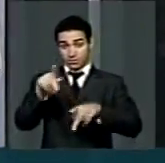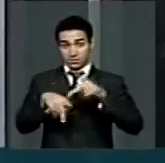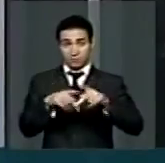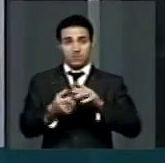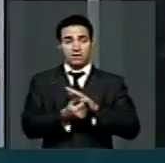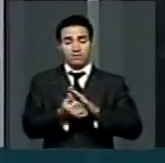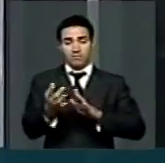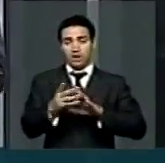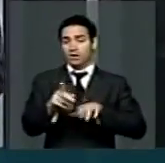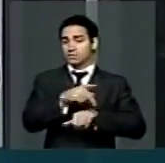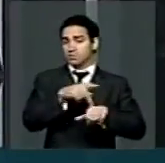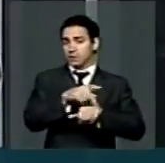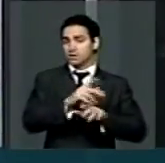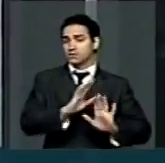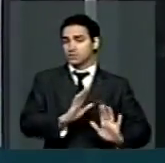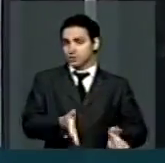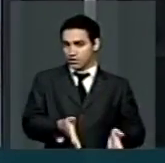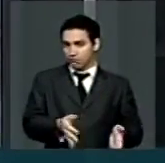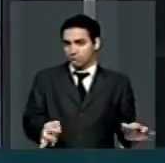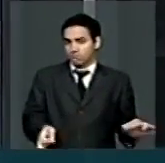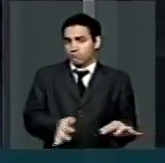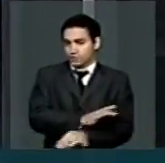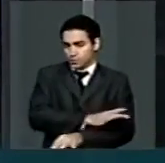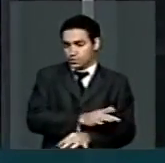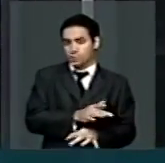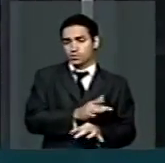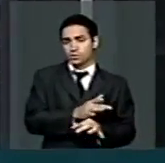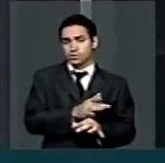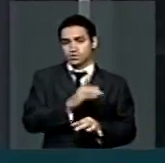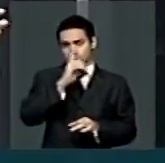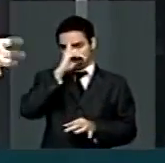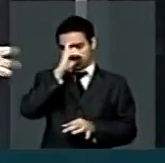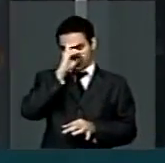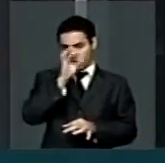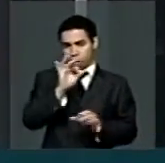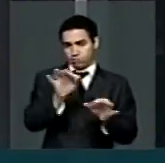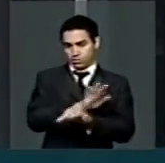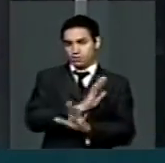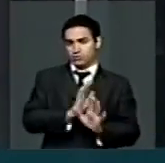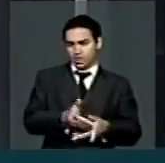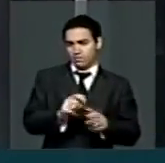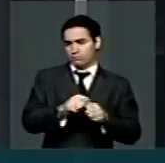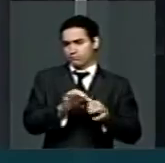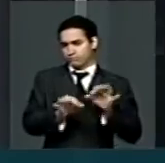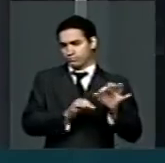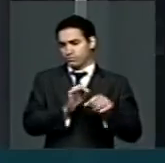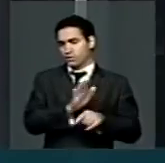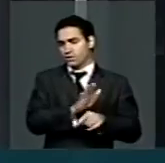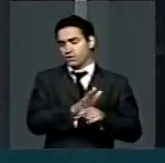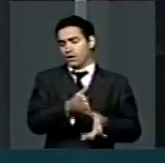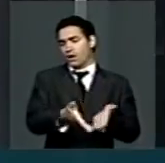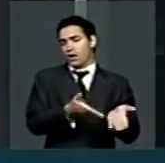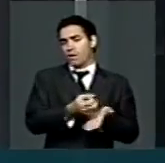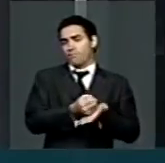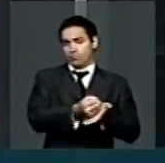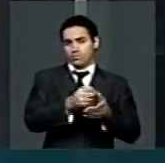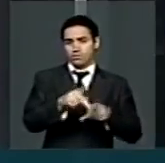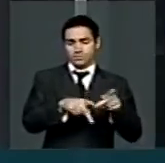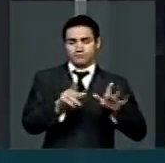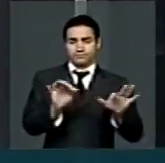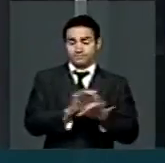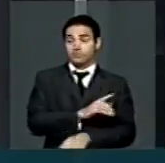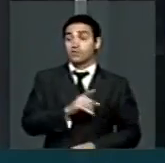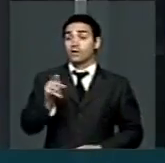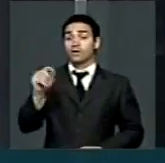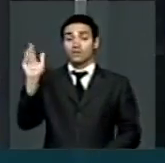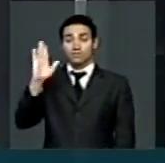já avançaram na sua atenção básica, na atenção secundária e terciária à sua população, e o Brasil